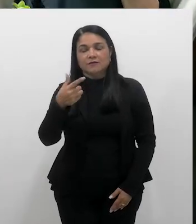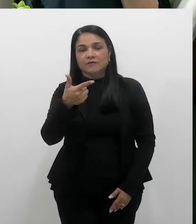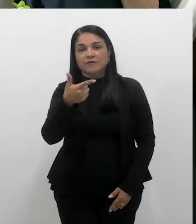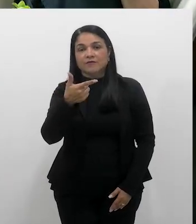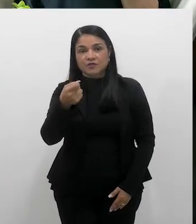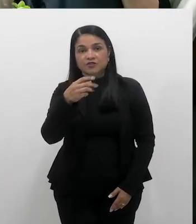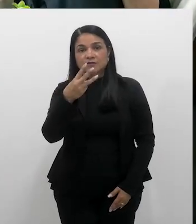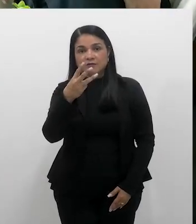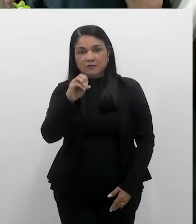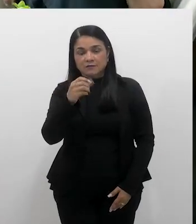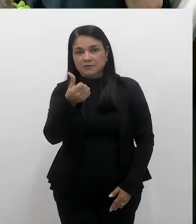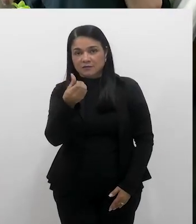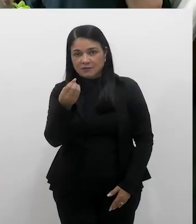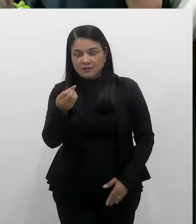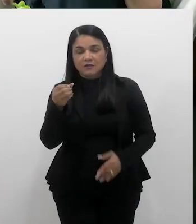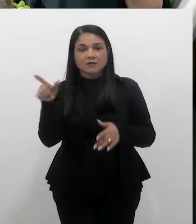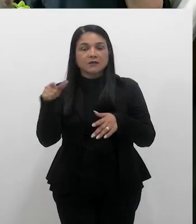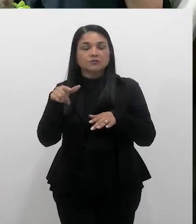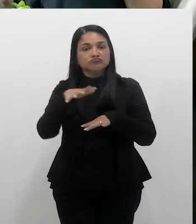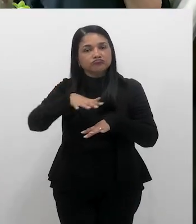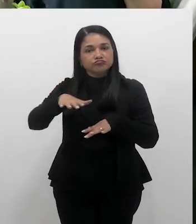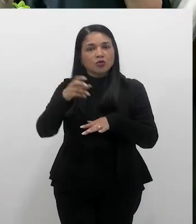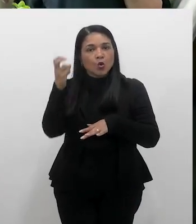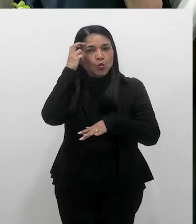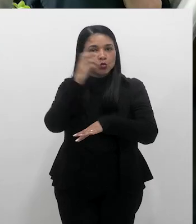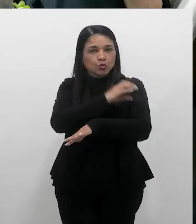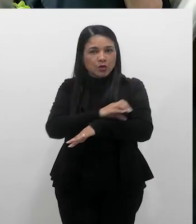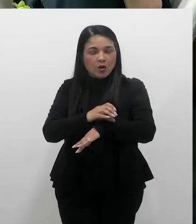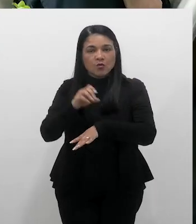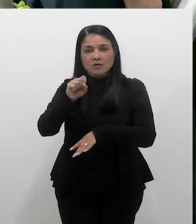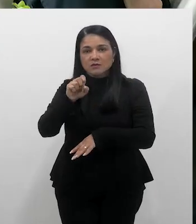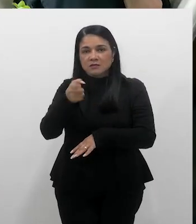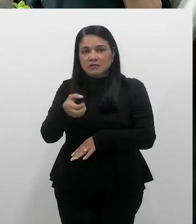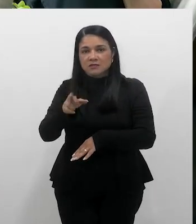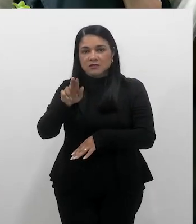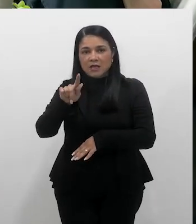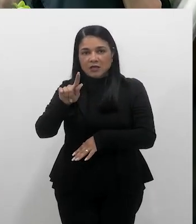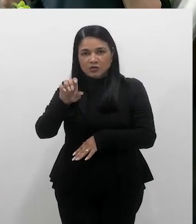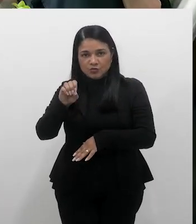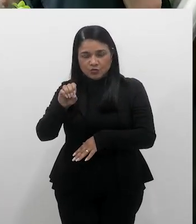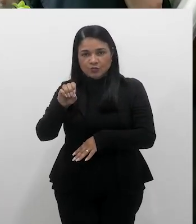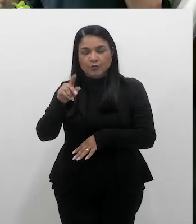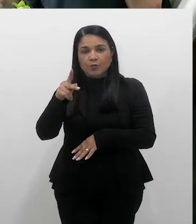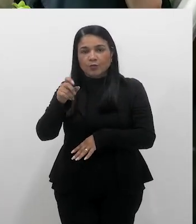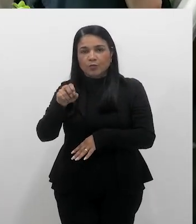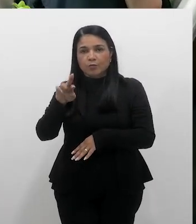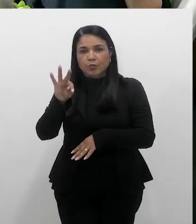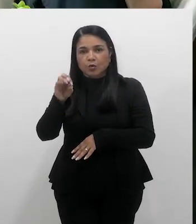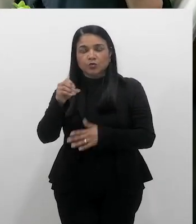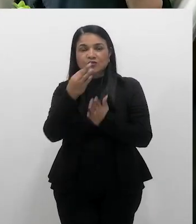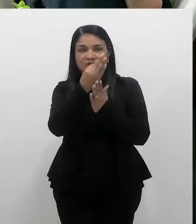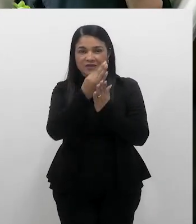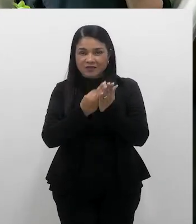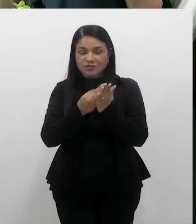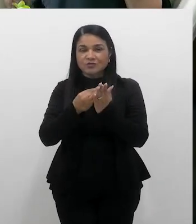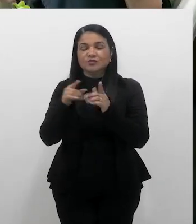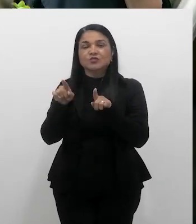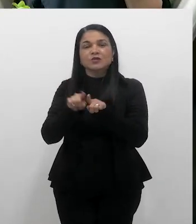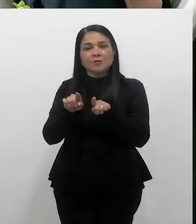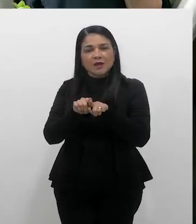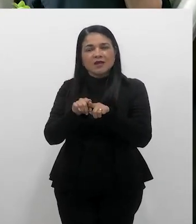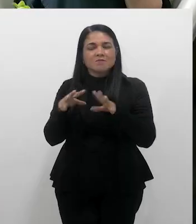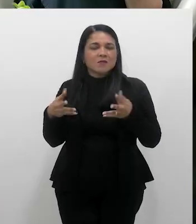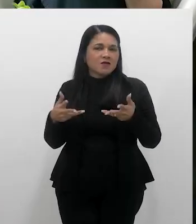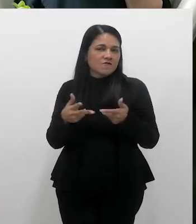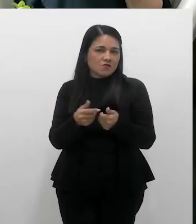cartaz no Espaço Cultural Sérgio Porto, daquela companhia, é o nome da companhia. É um texto do Pedro Kozovski